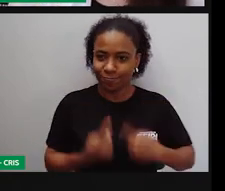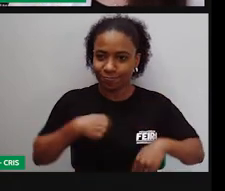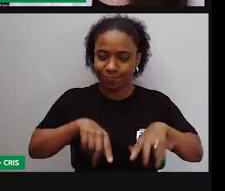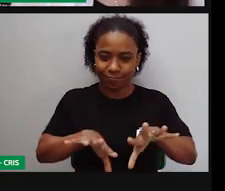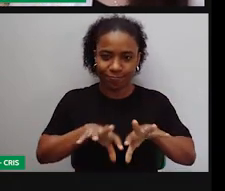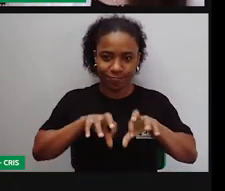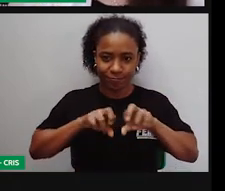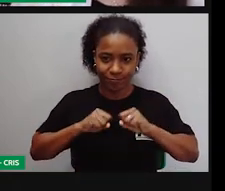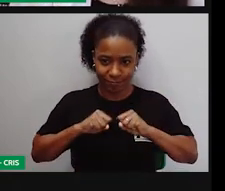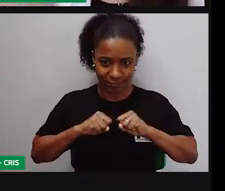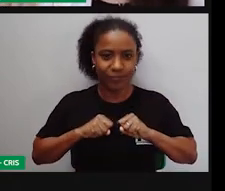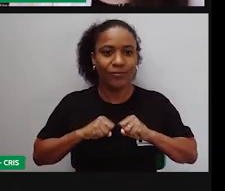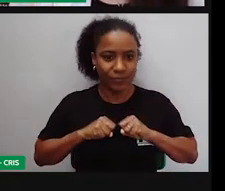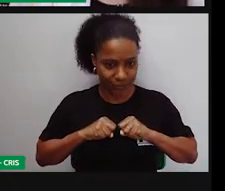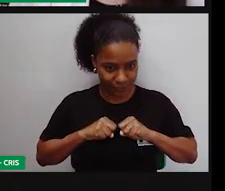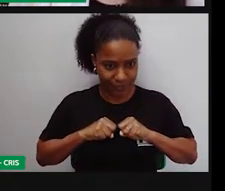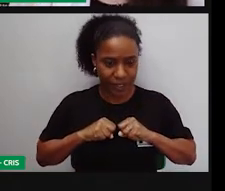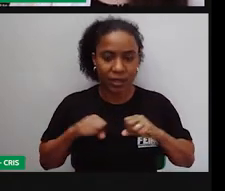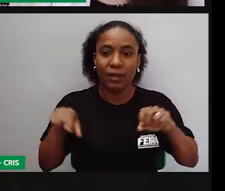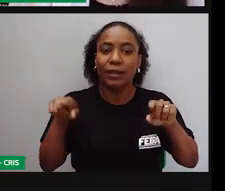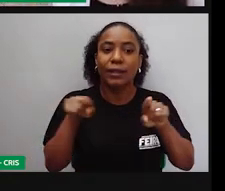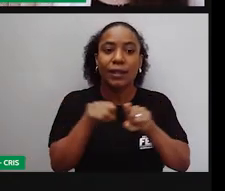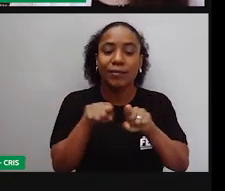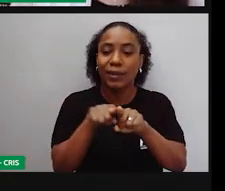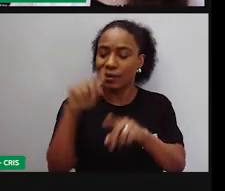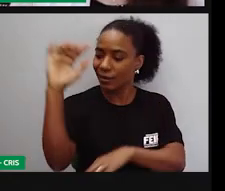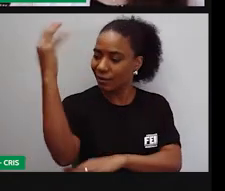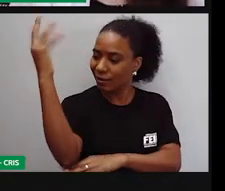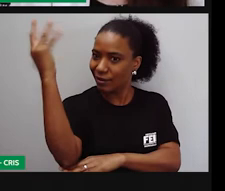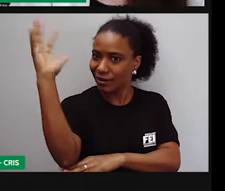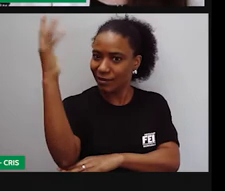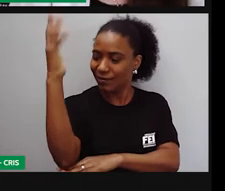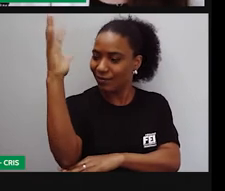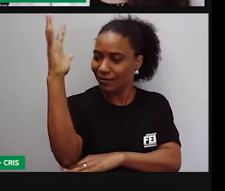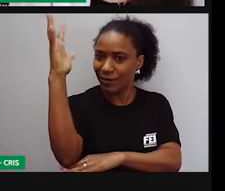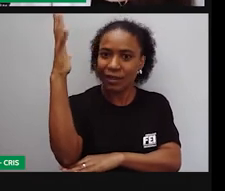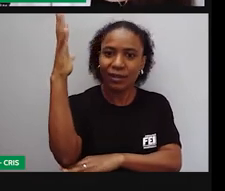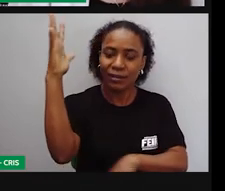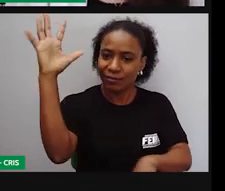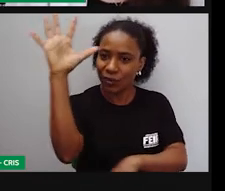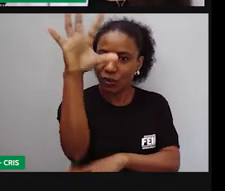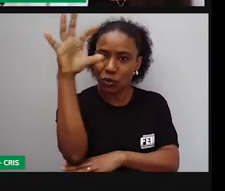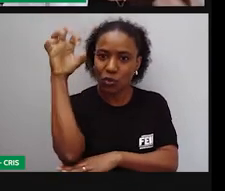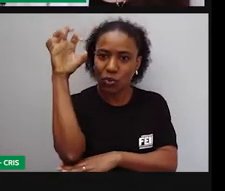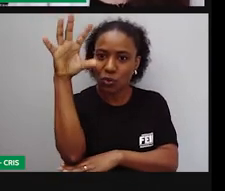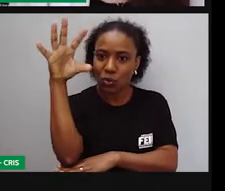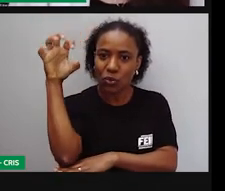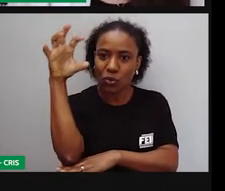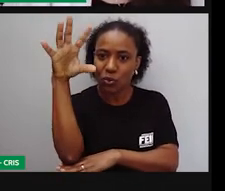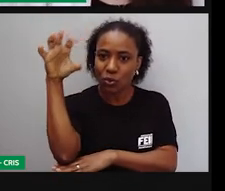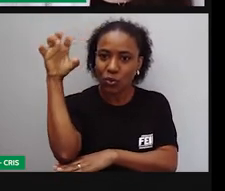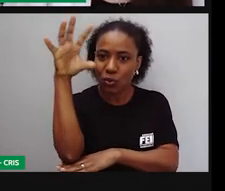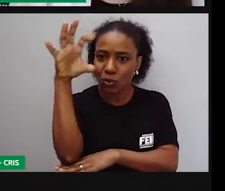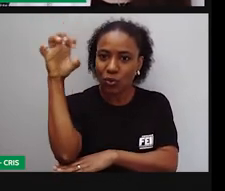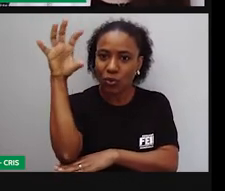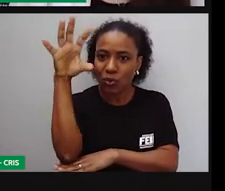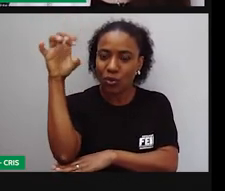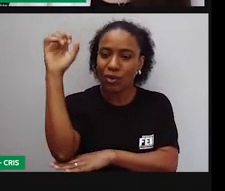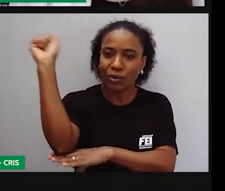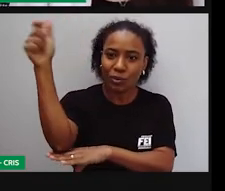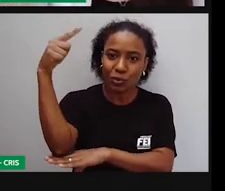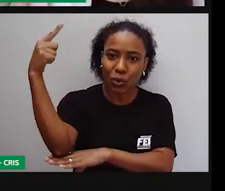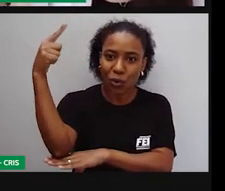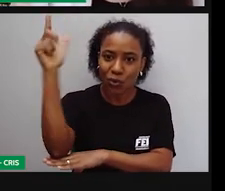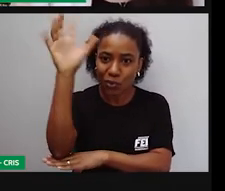pode perceber na fotossíntese, né? Que é onde os vegetais eles realizam o processo de